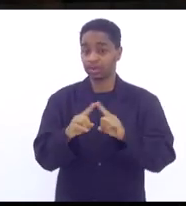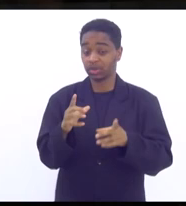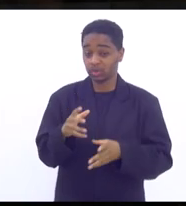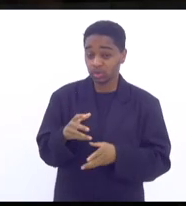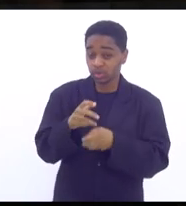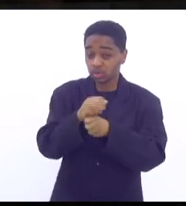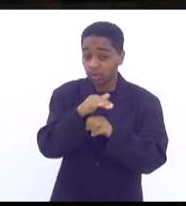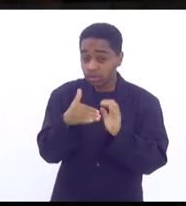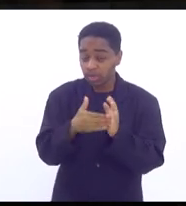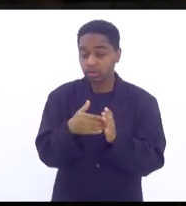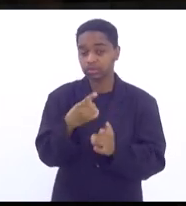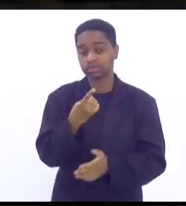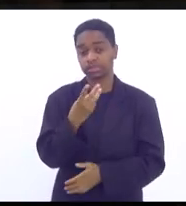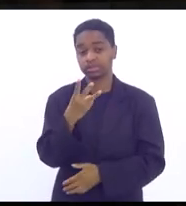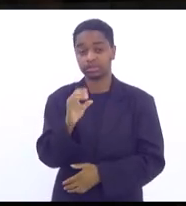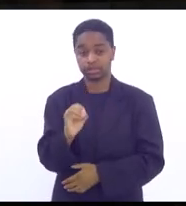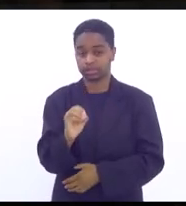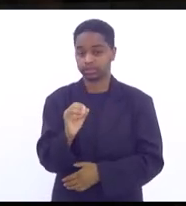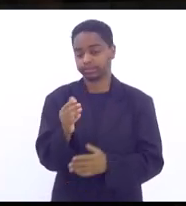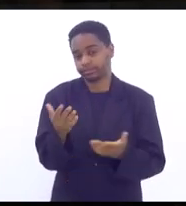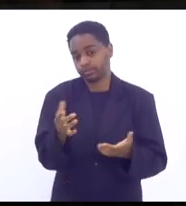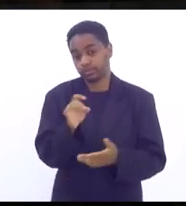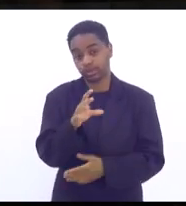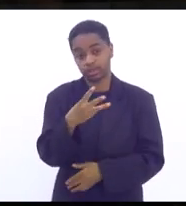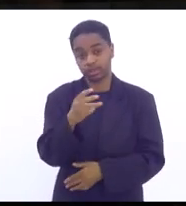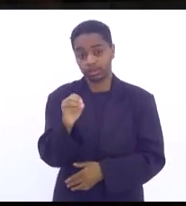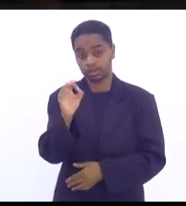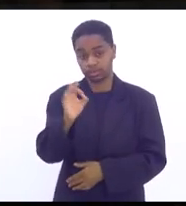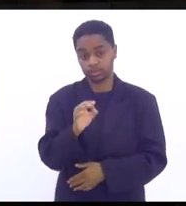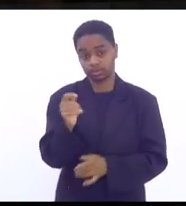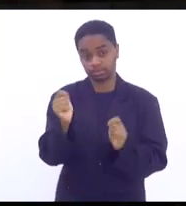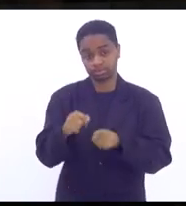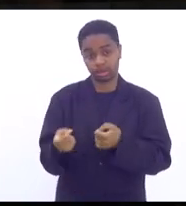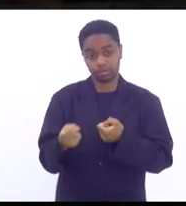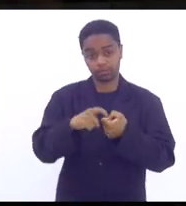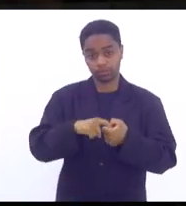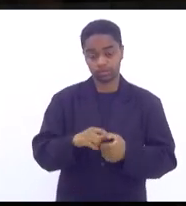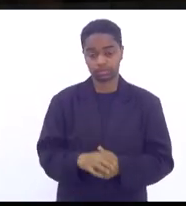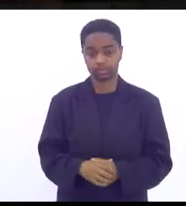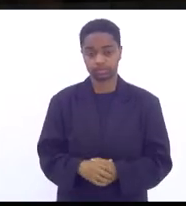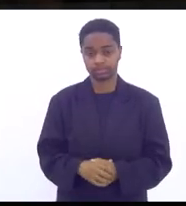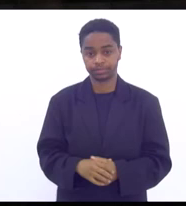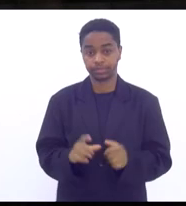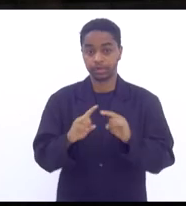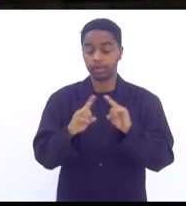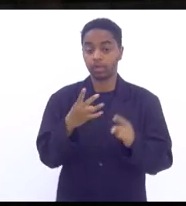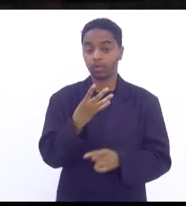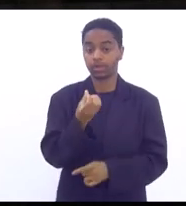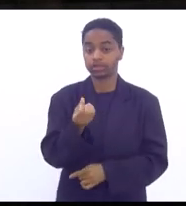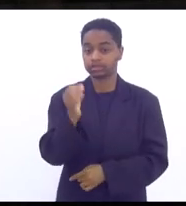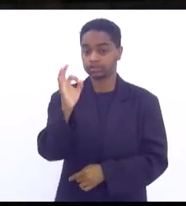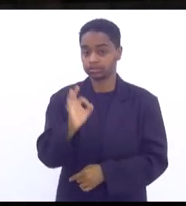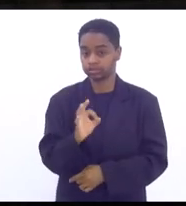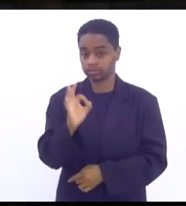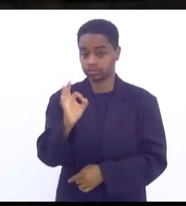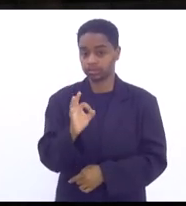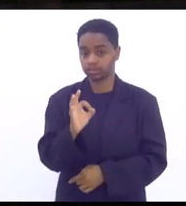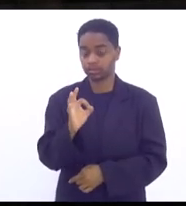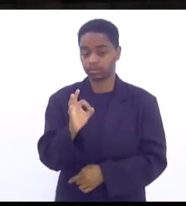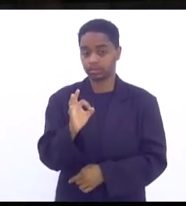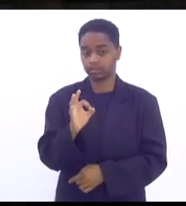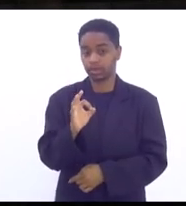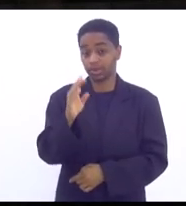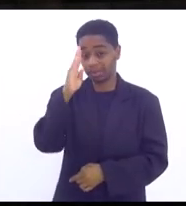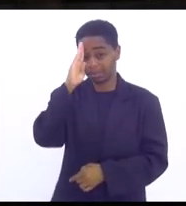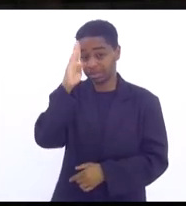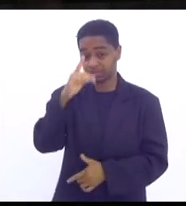quebrado, mais ou menos 30%. Desses 46, os dois maiores devedores